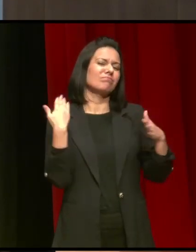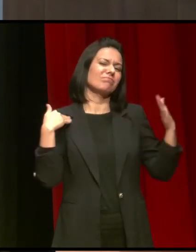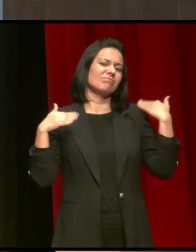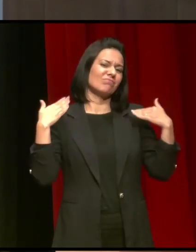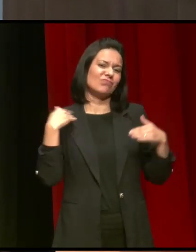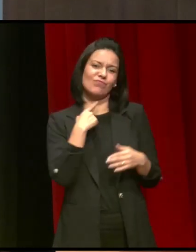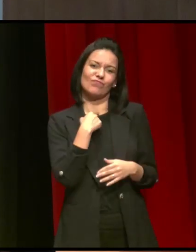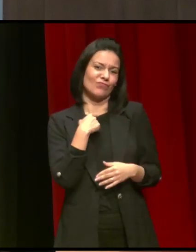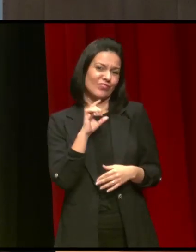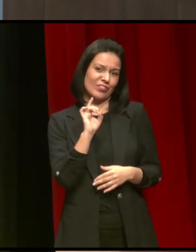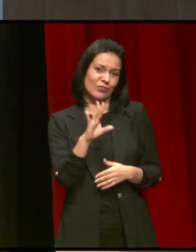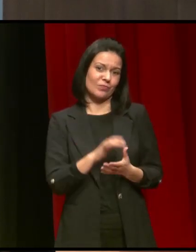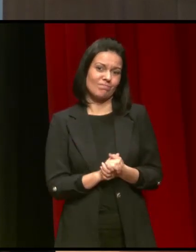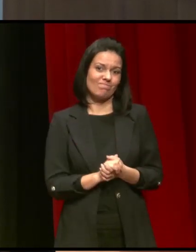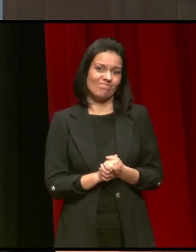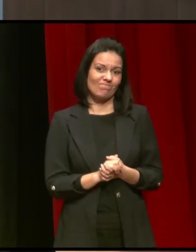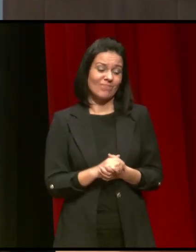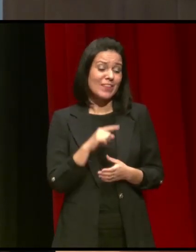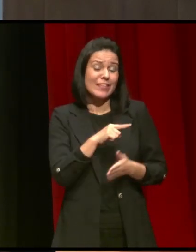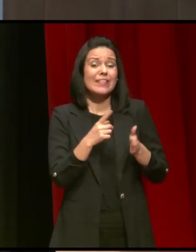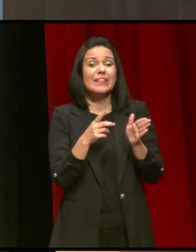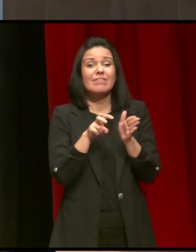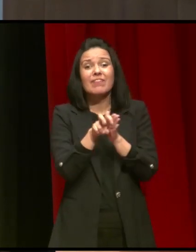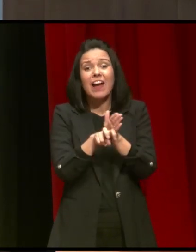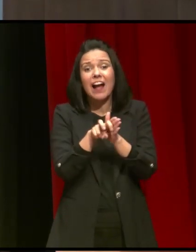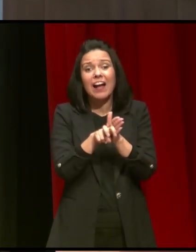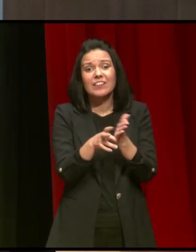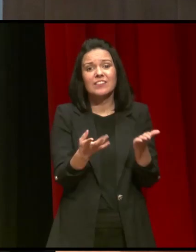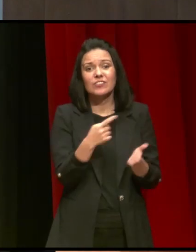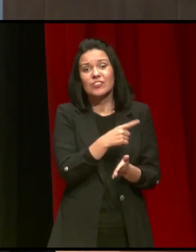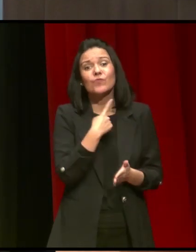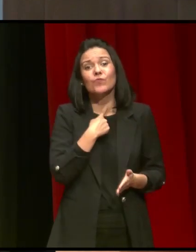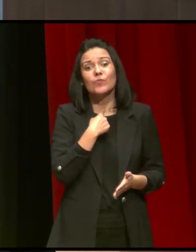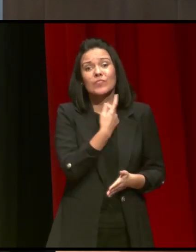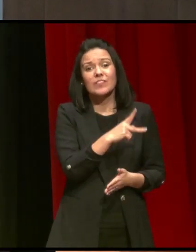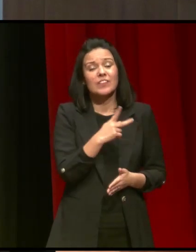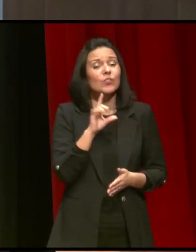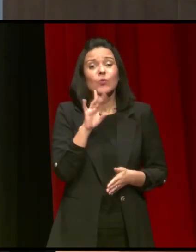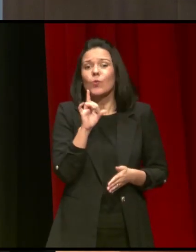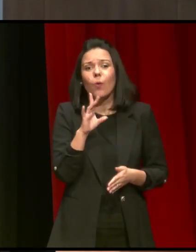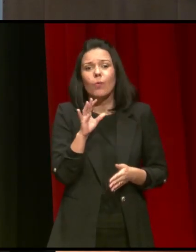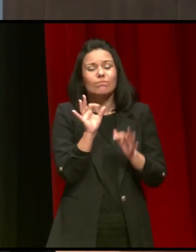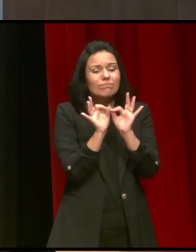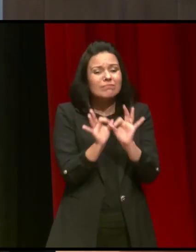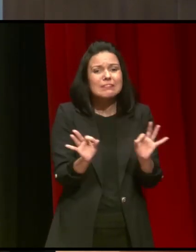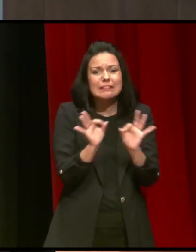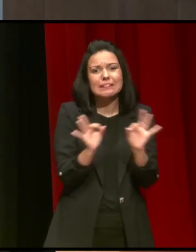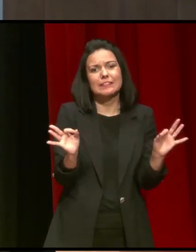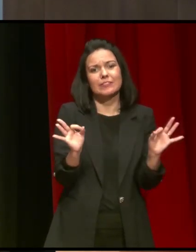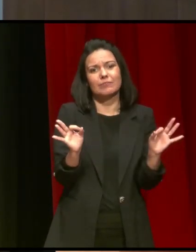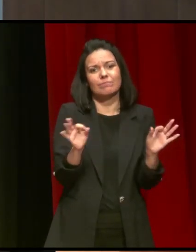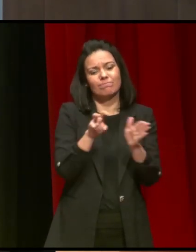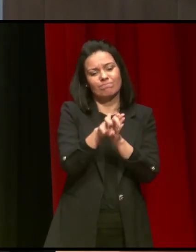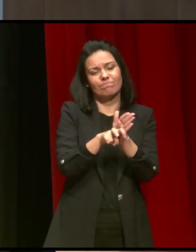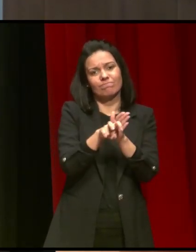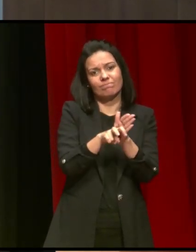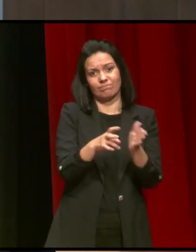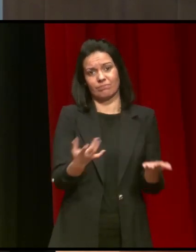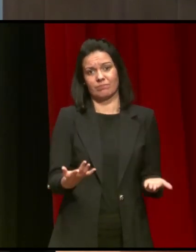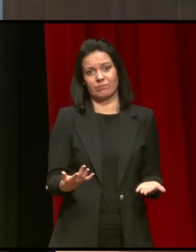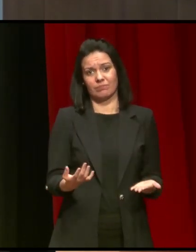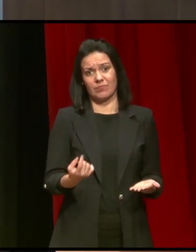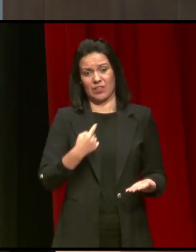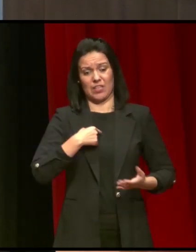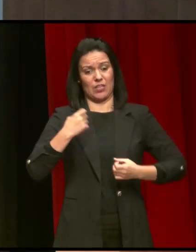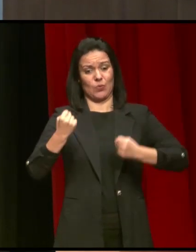vendo? Ó? Um cadeirante. Ele só queria passear pela cidade, gente. Eu fico com, não vou usar a palavra, andando de carro no trânsito. Eu não